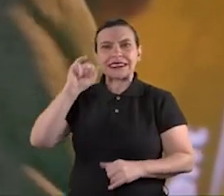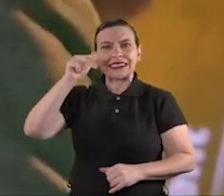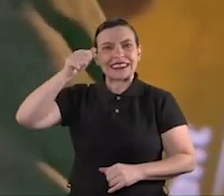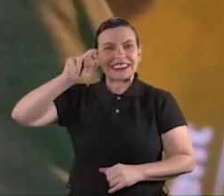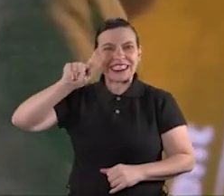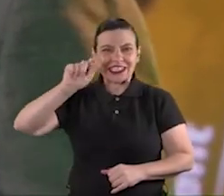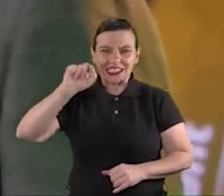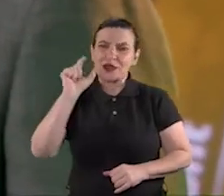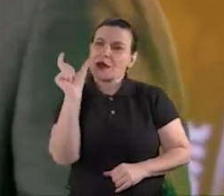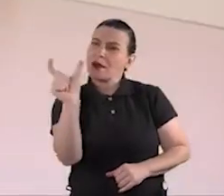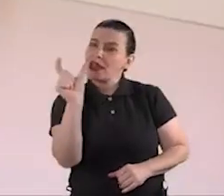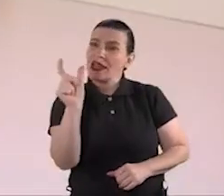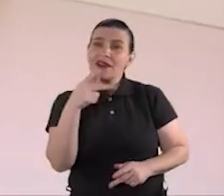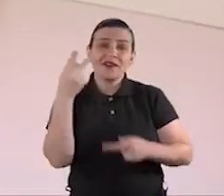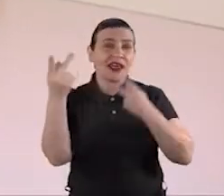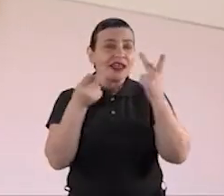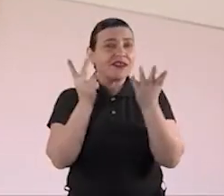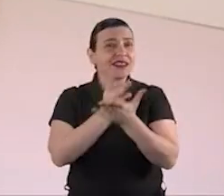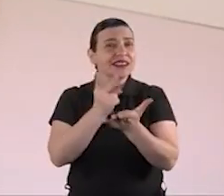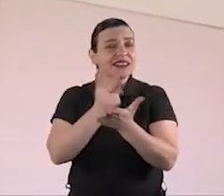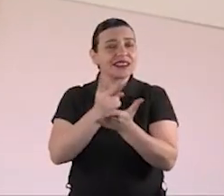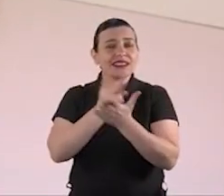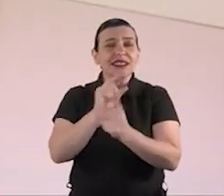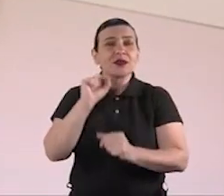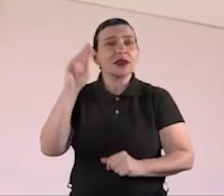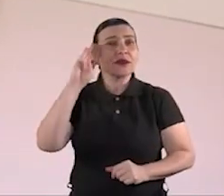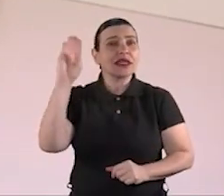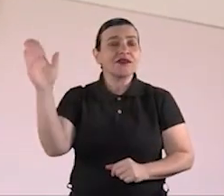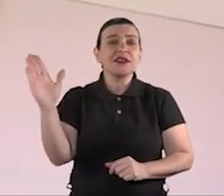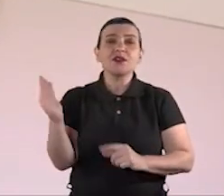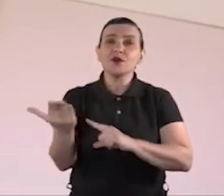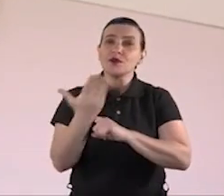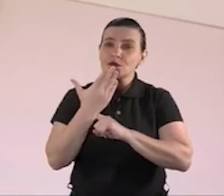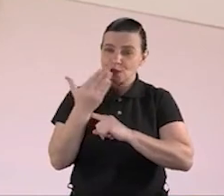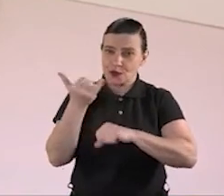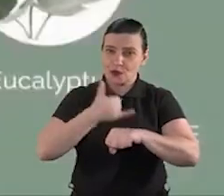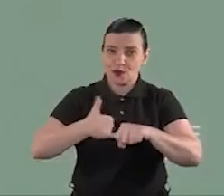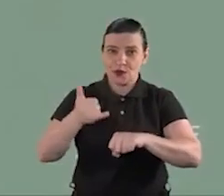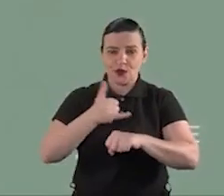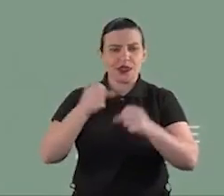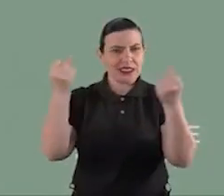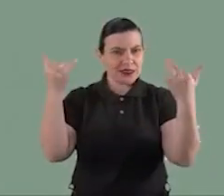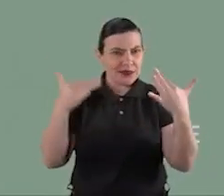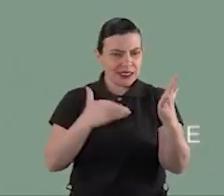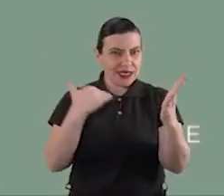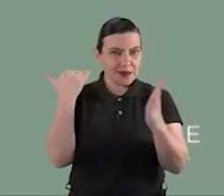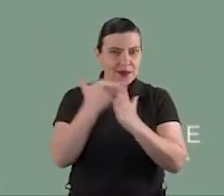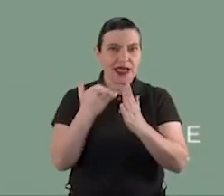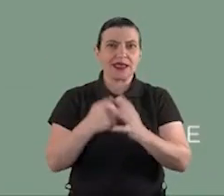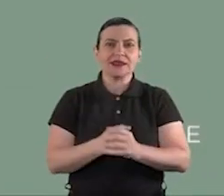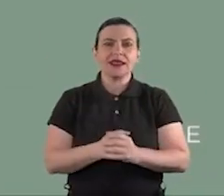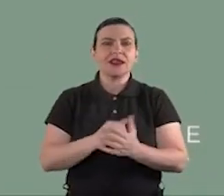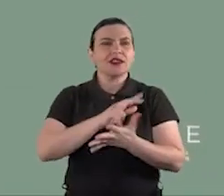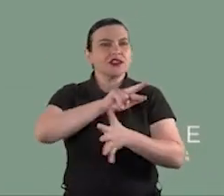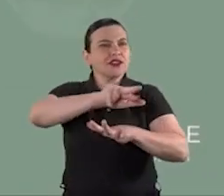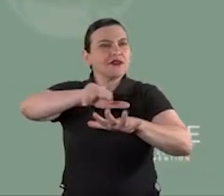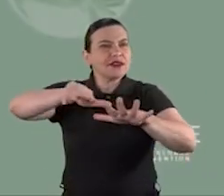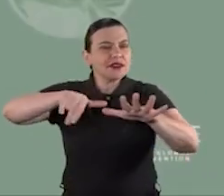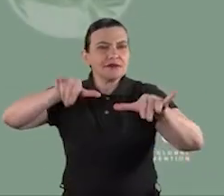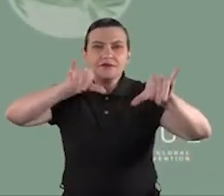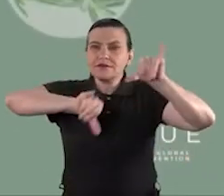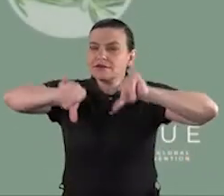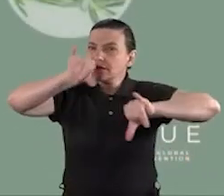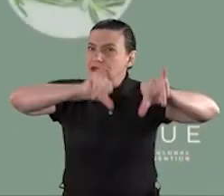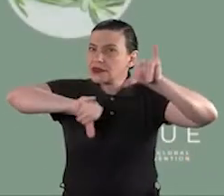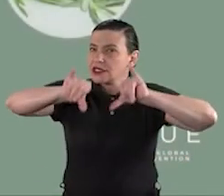uma palavra frequentemente falada como sendo um dos principais benefícios dos óleos essenciais deixe-me explicar um pouco mais a diversidade da